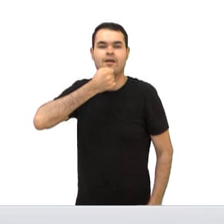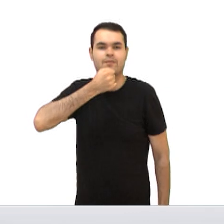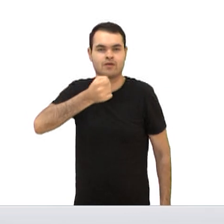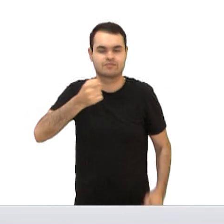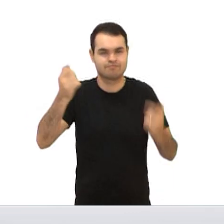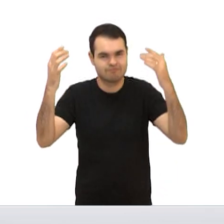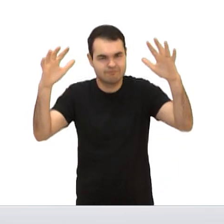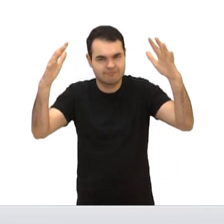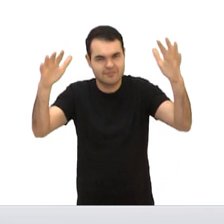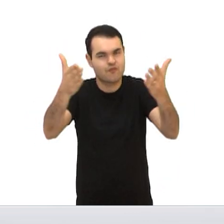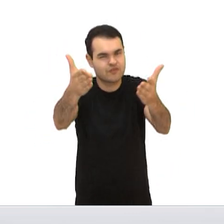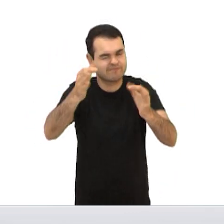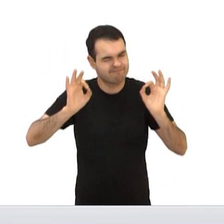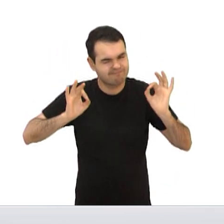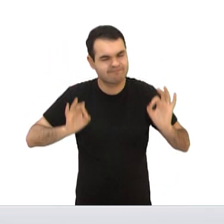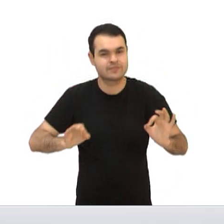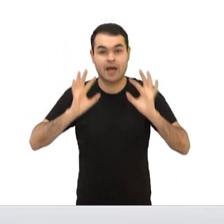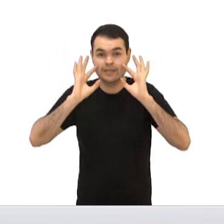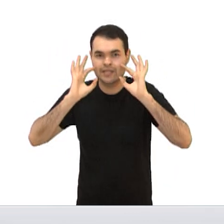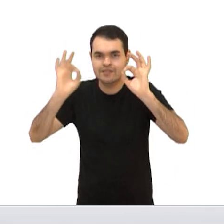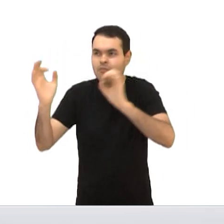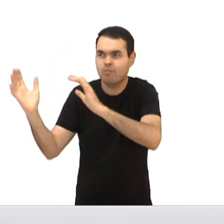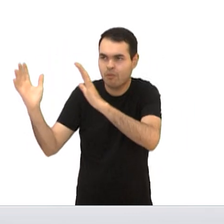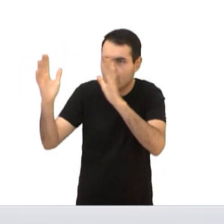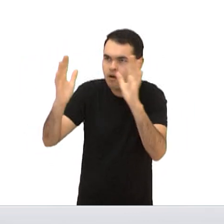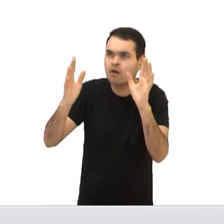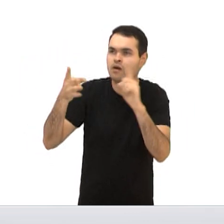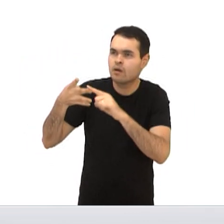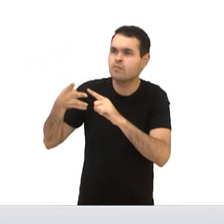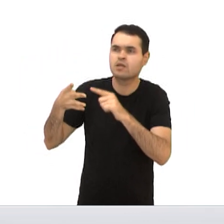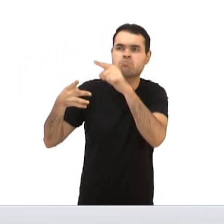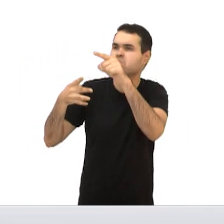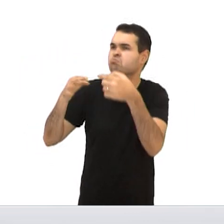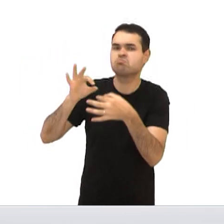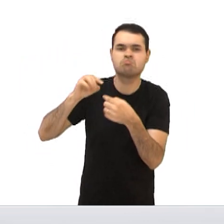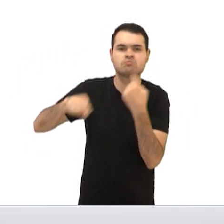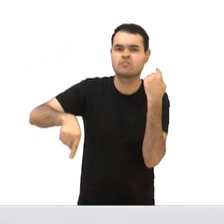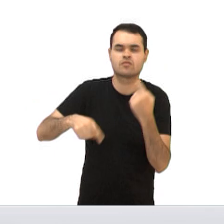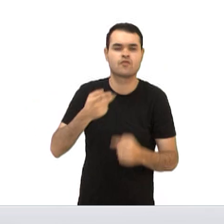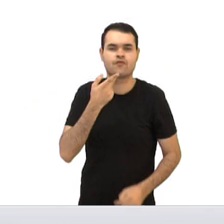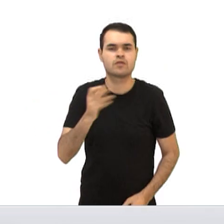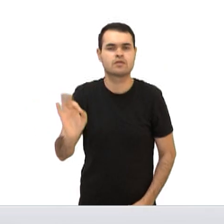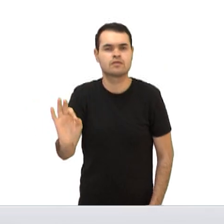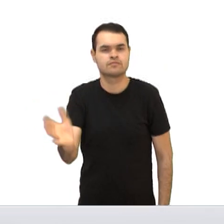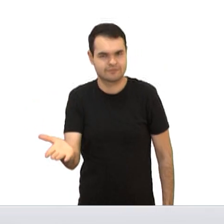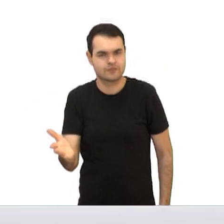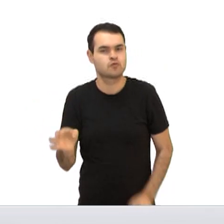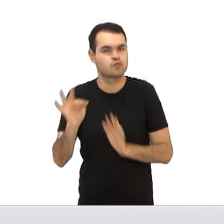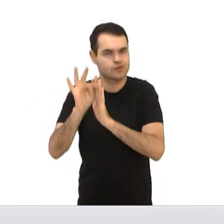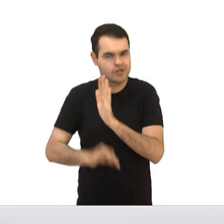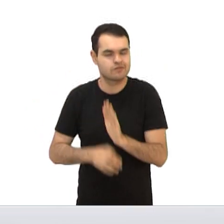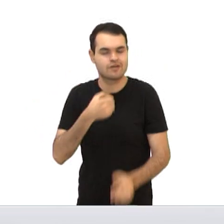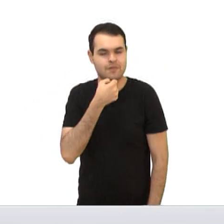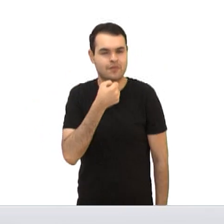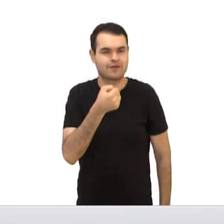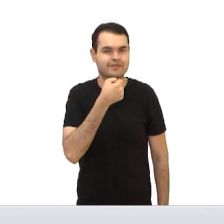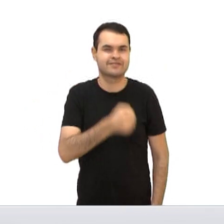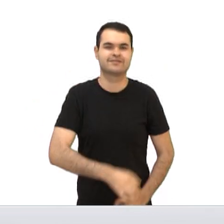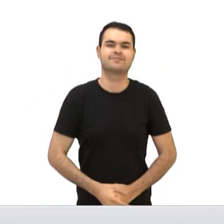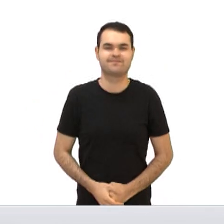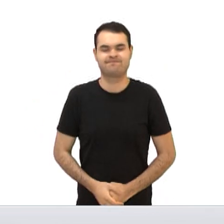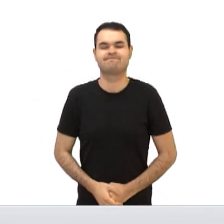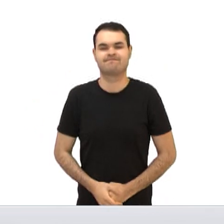isso? Letra B, desinteresse pelo animal. A reportagem falou alguma coisa sobre isso?